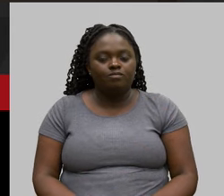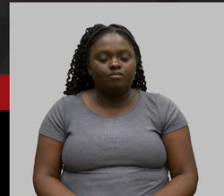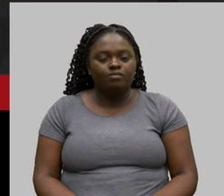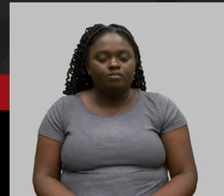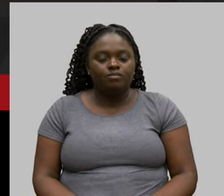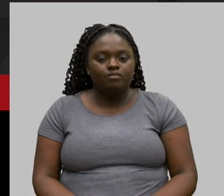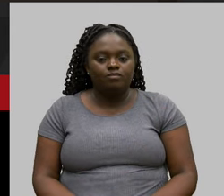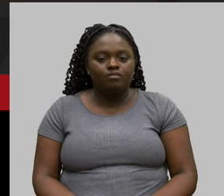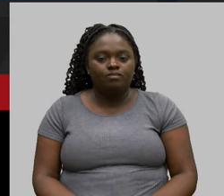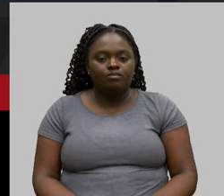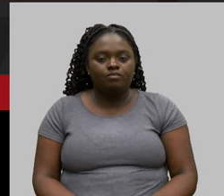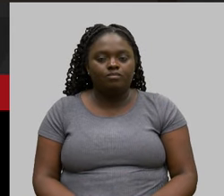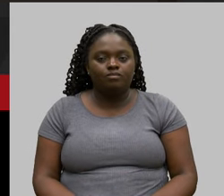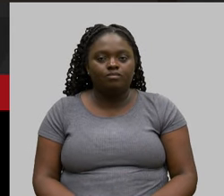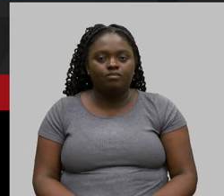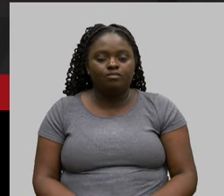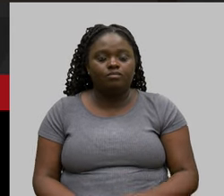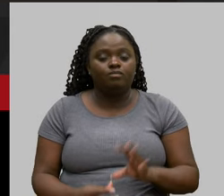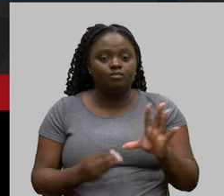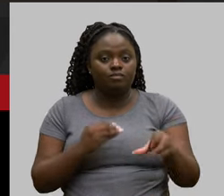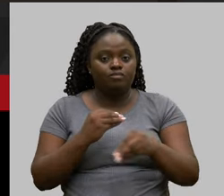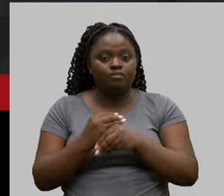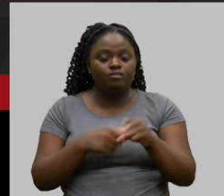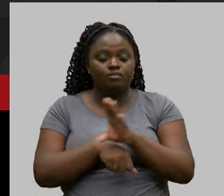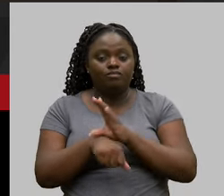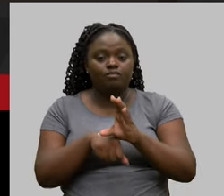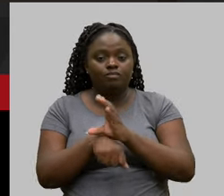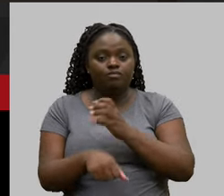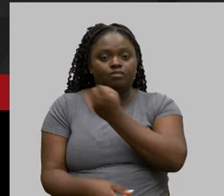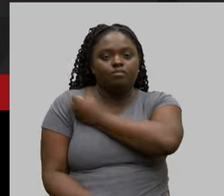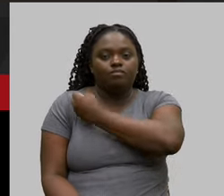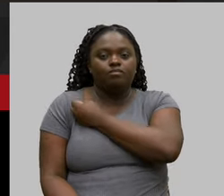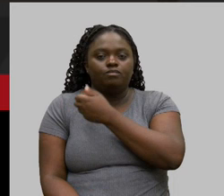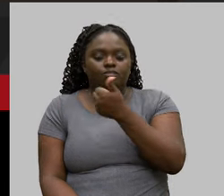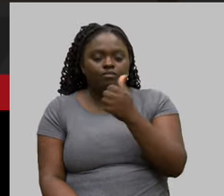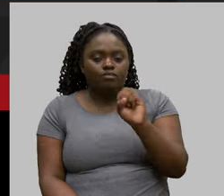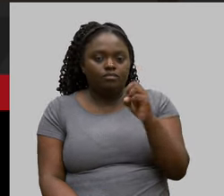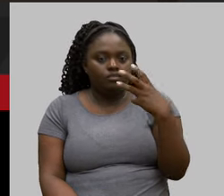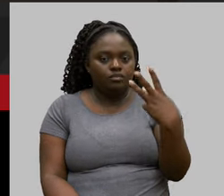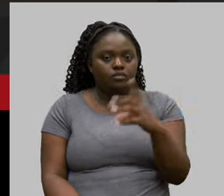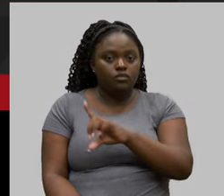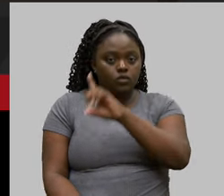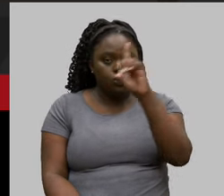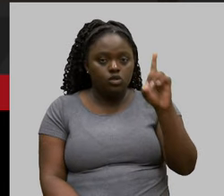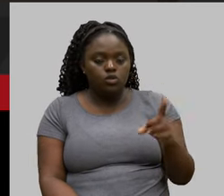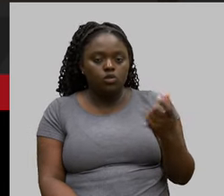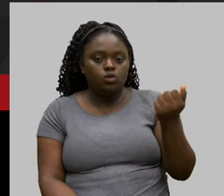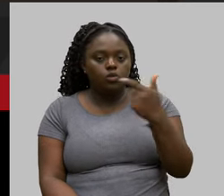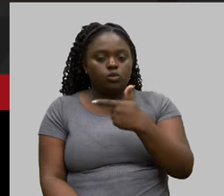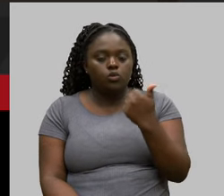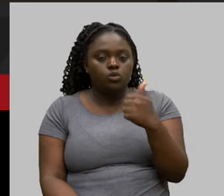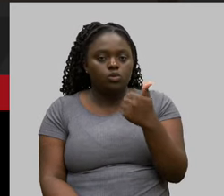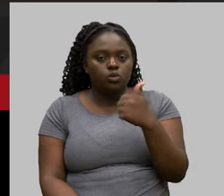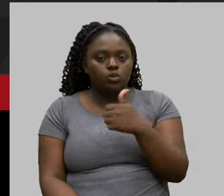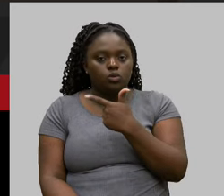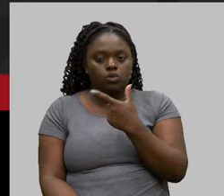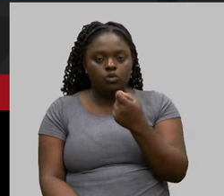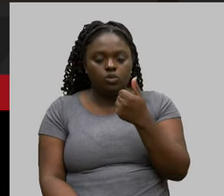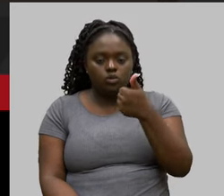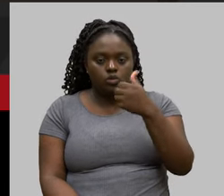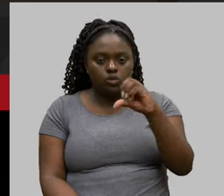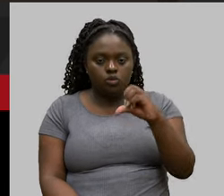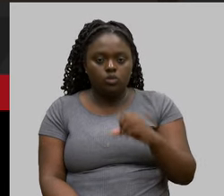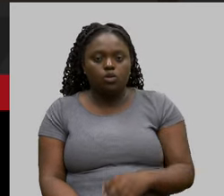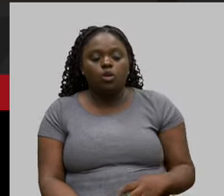passar emenda constitucional número 103 de 12/11 de 2019 um